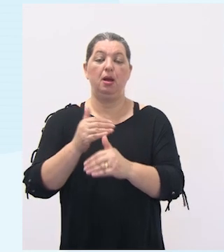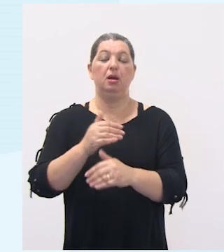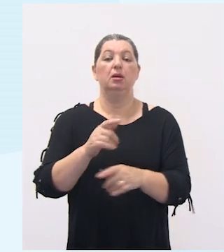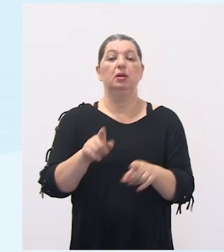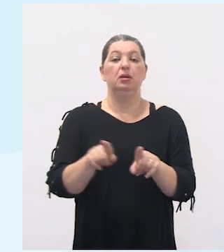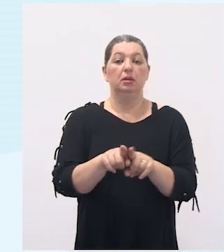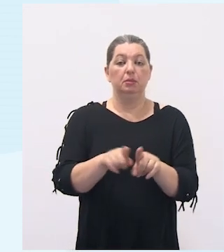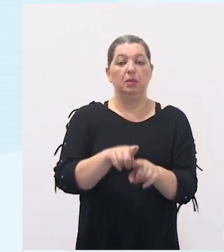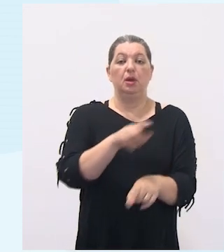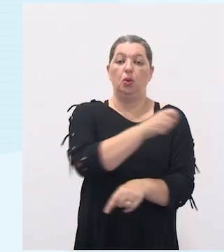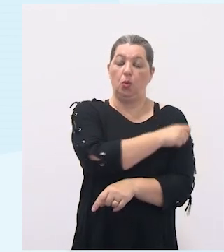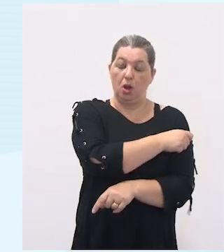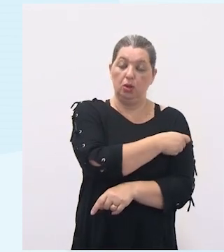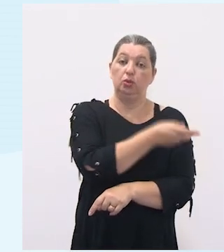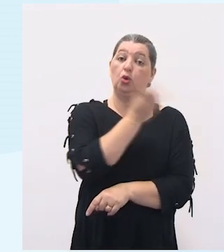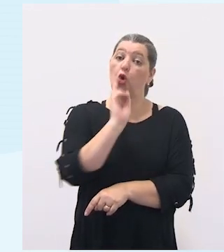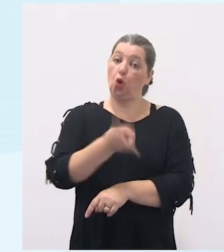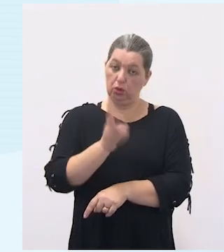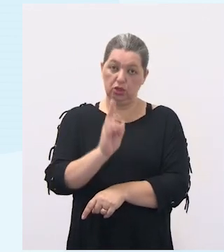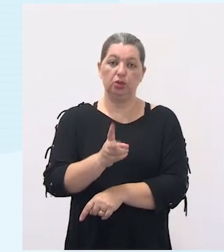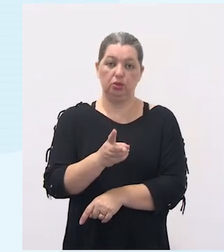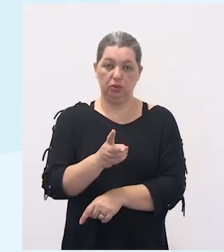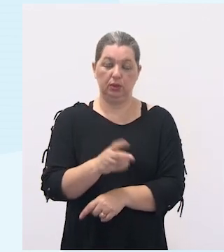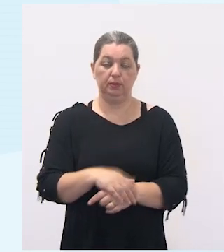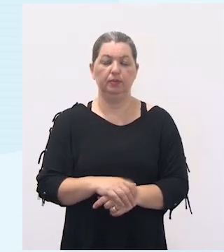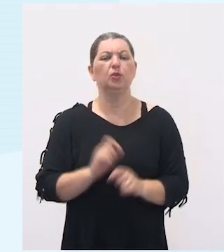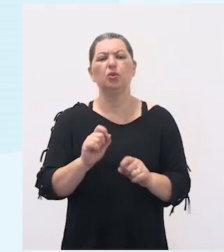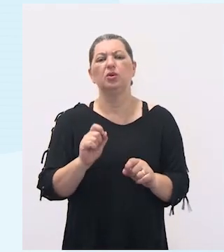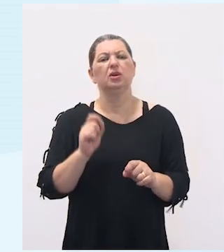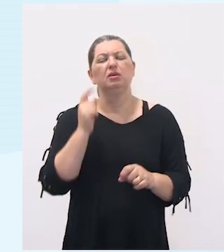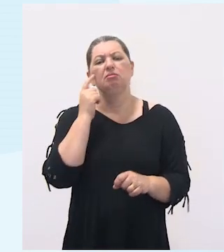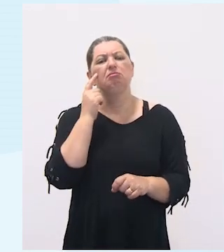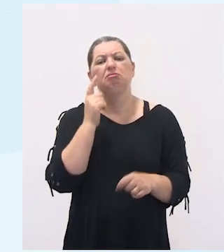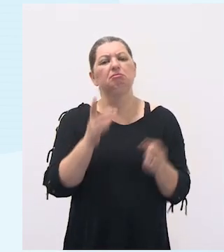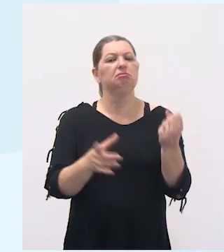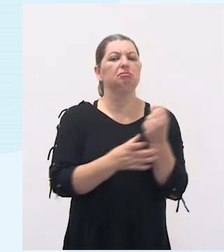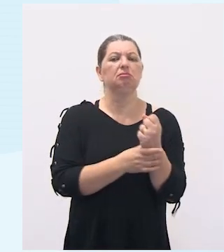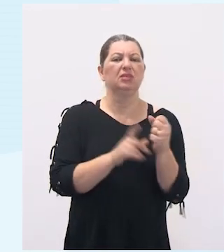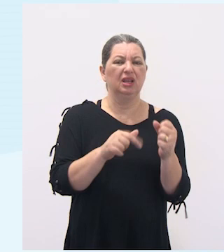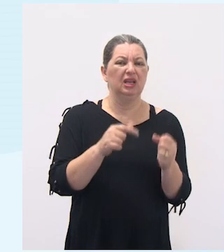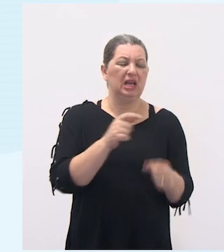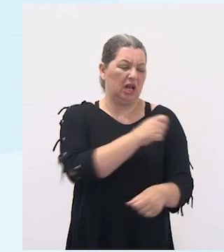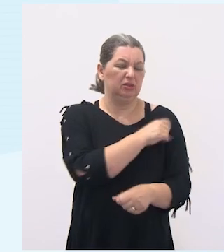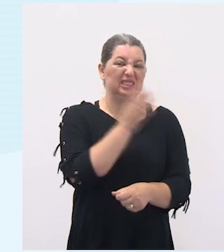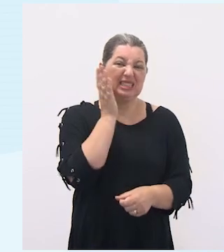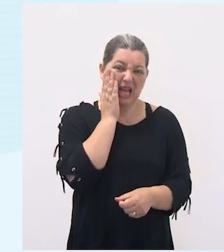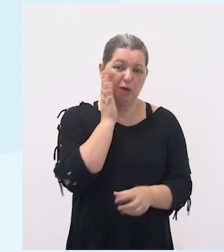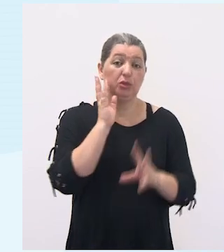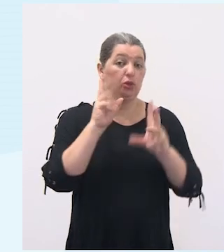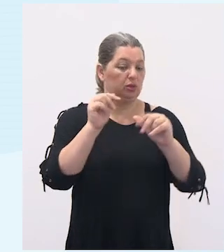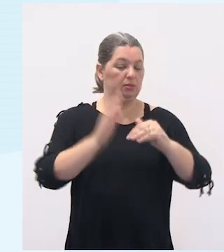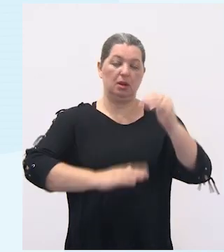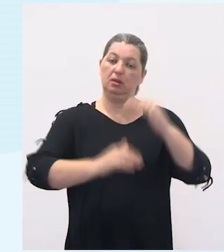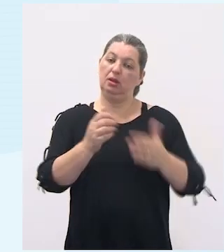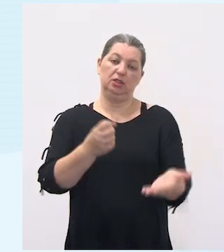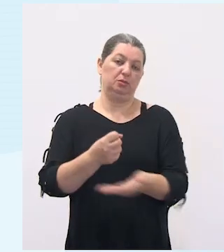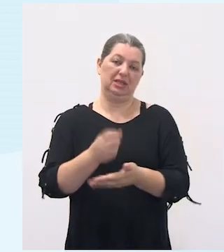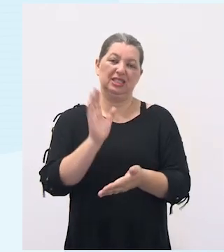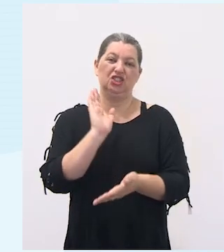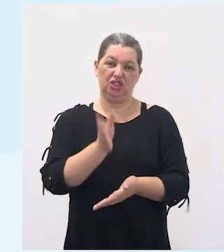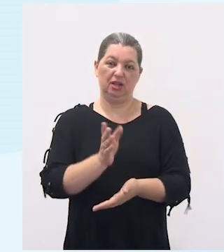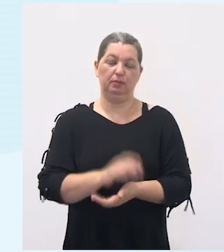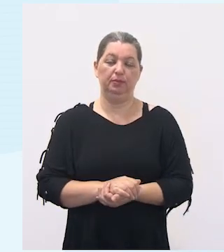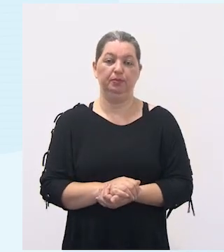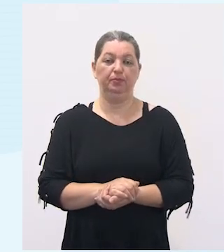avançado, continue avançando. O que vai me fazer garantir isso? Então, meu aluno já sabe todas as habilidades básicas, todas